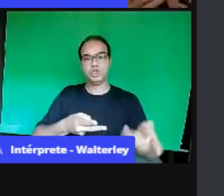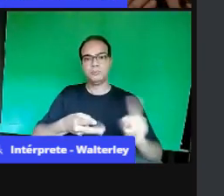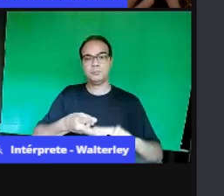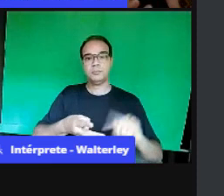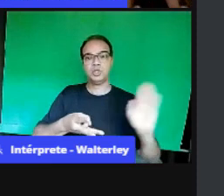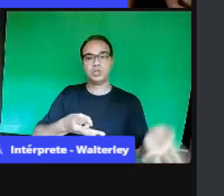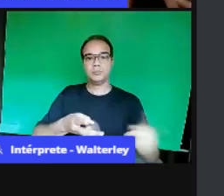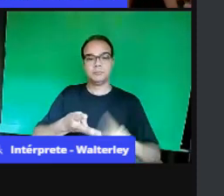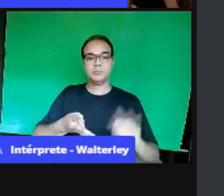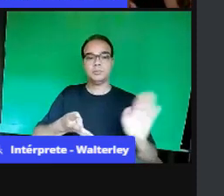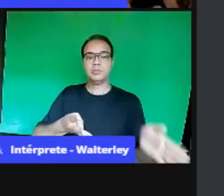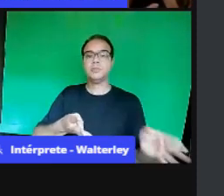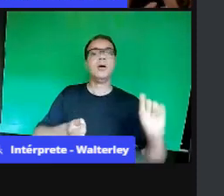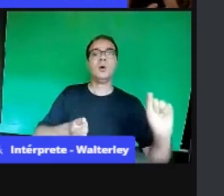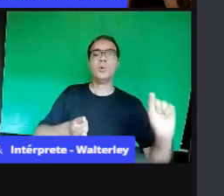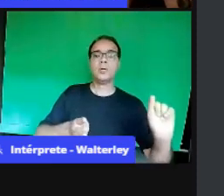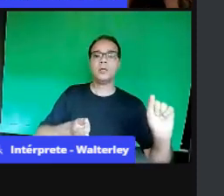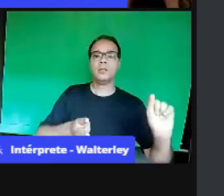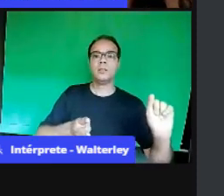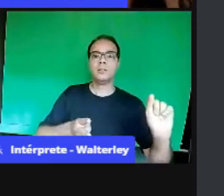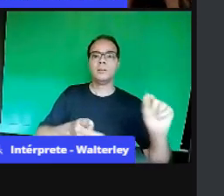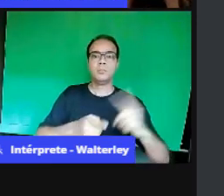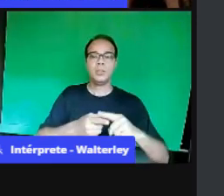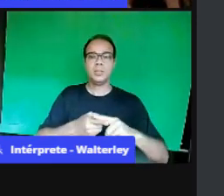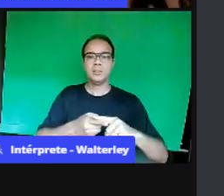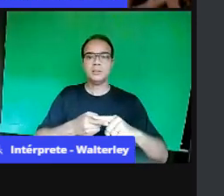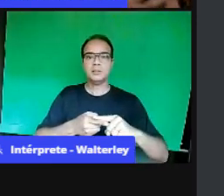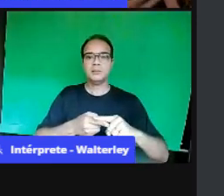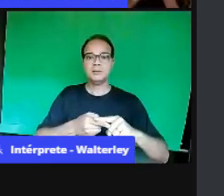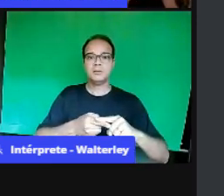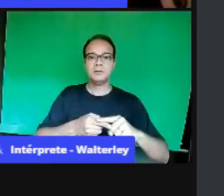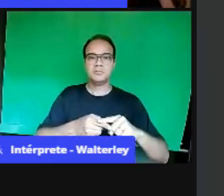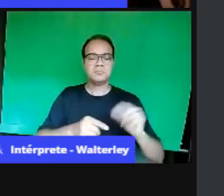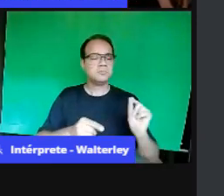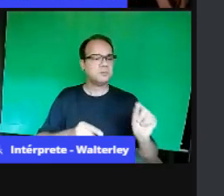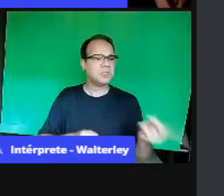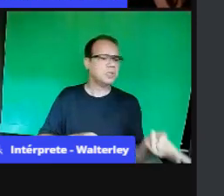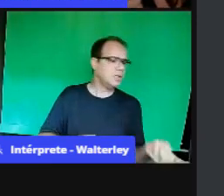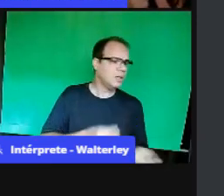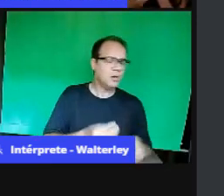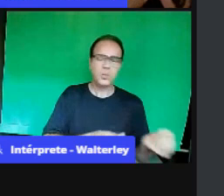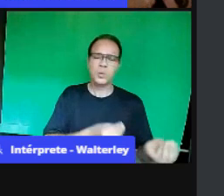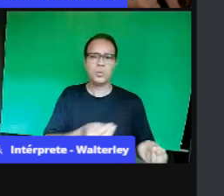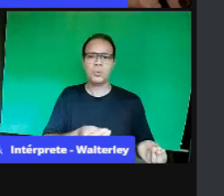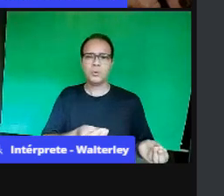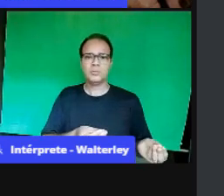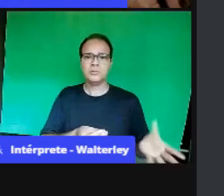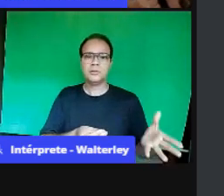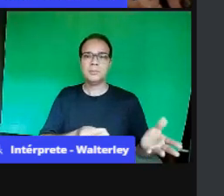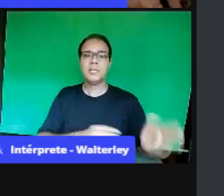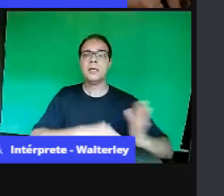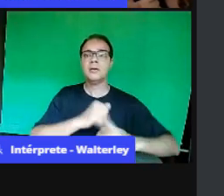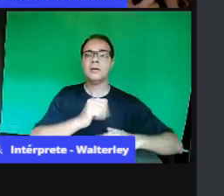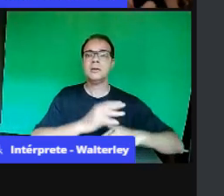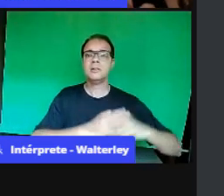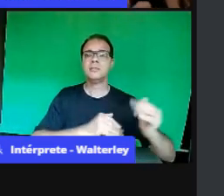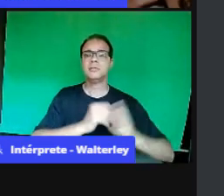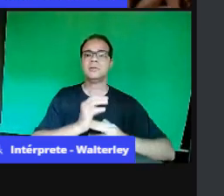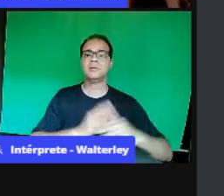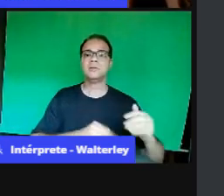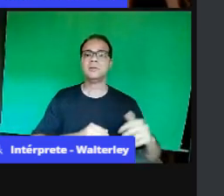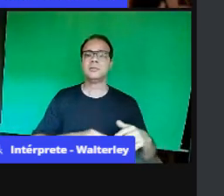verificar situações conteúdo e não favorecer a habilidade,